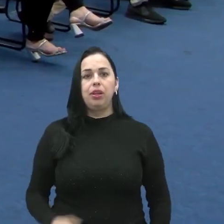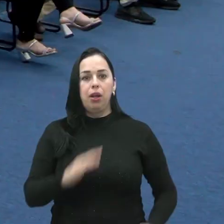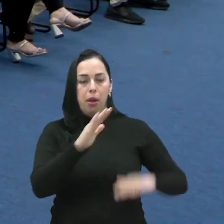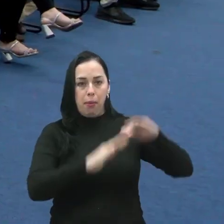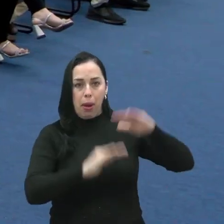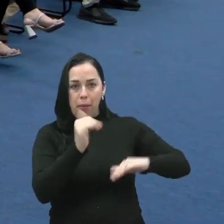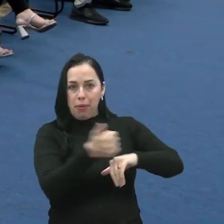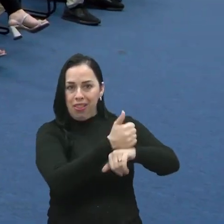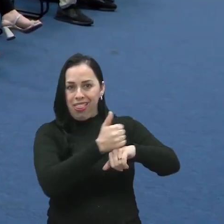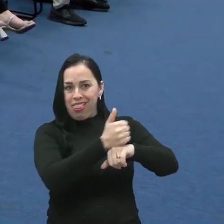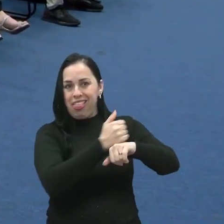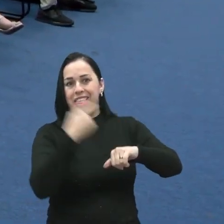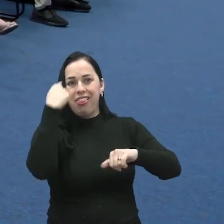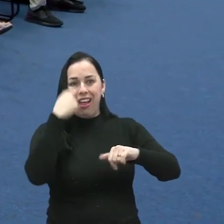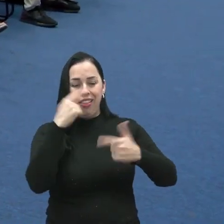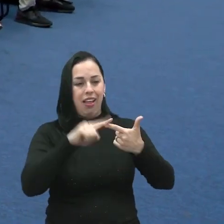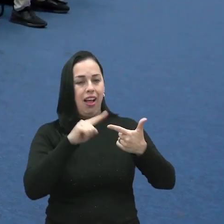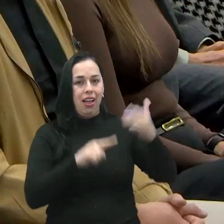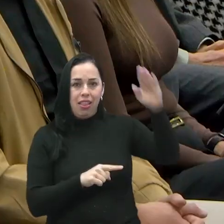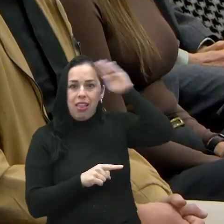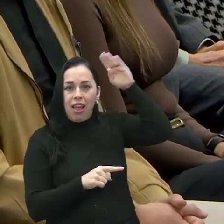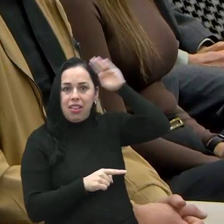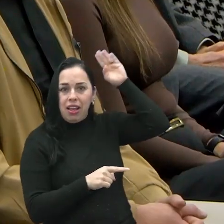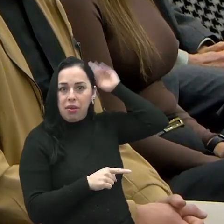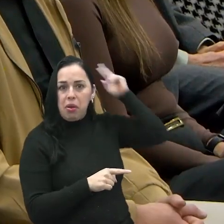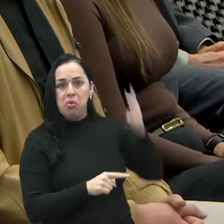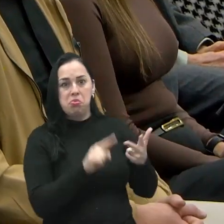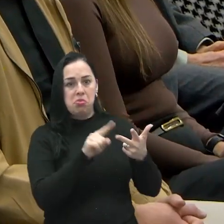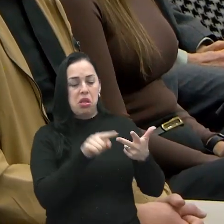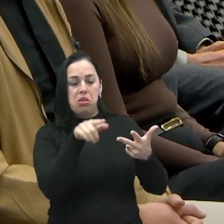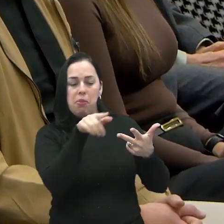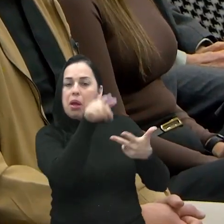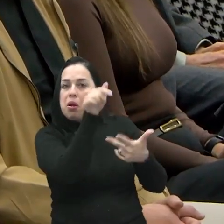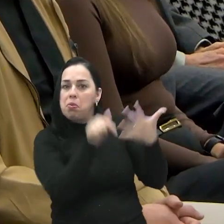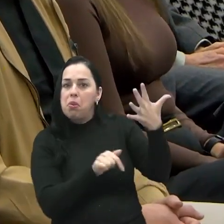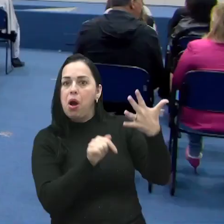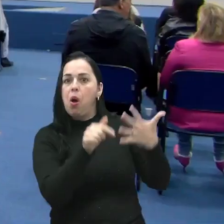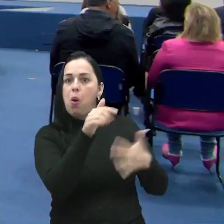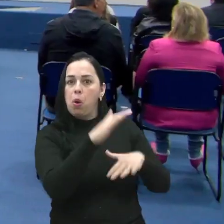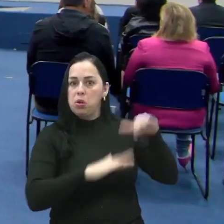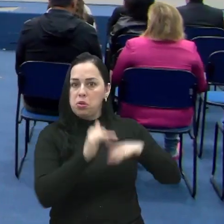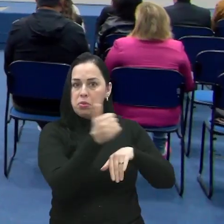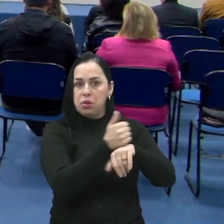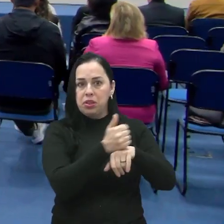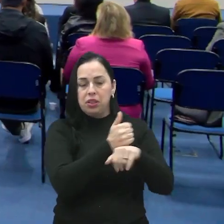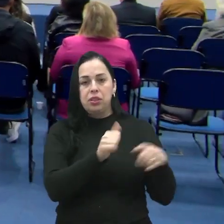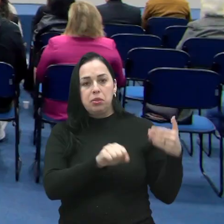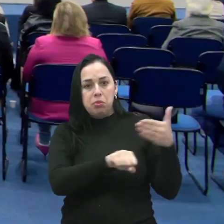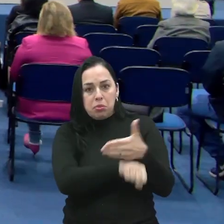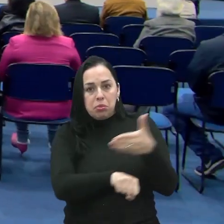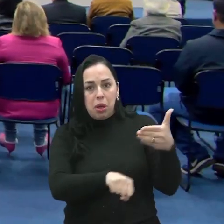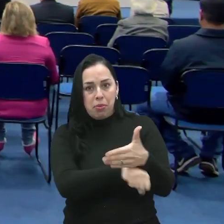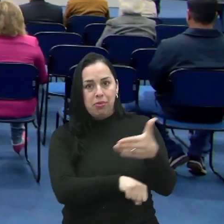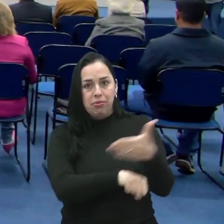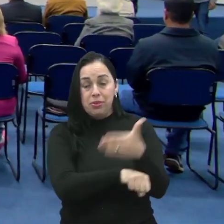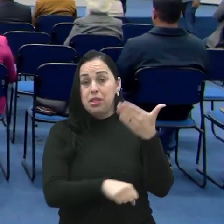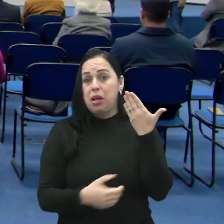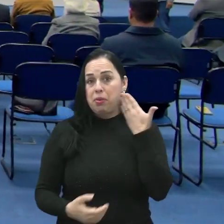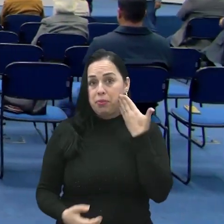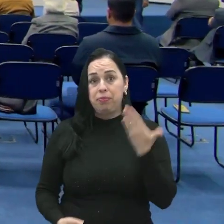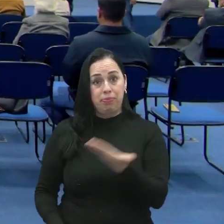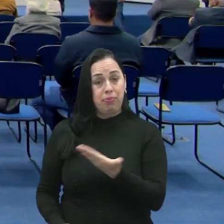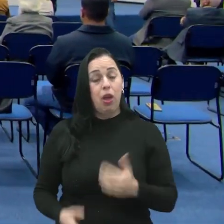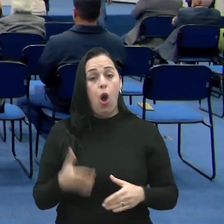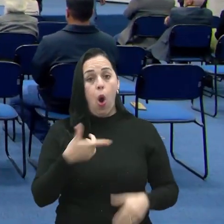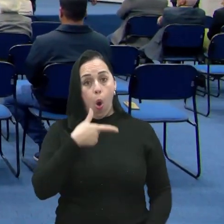do direito, acadêmicos, intelectuais e outros setores da sociedade civil estiveram presentes no plenário da Câmara Municipal